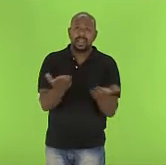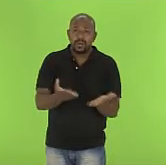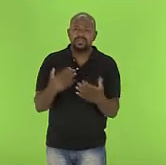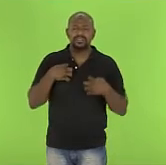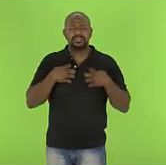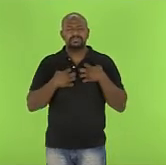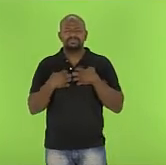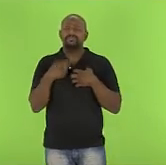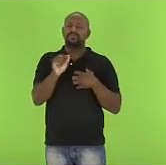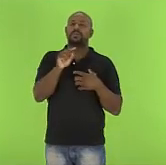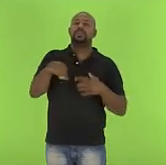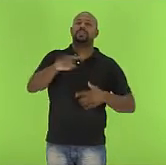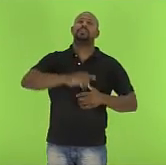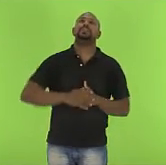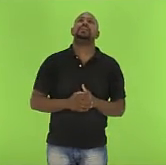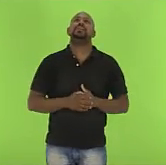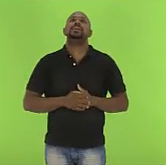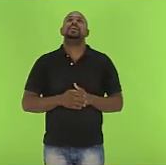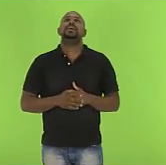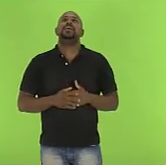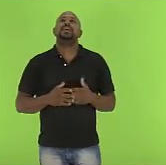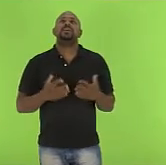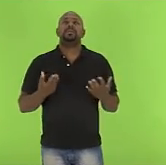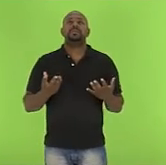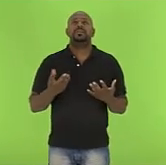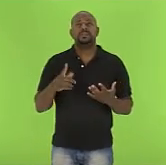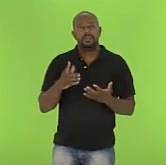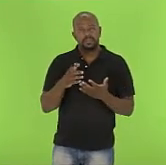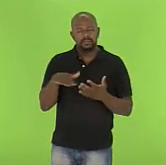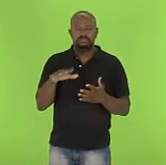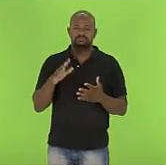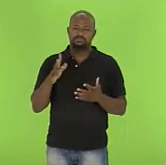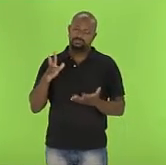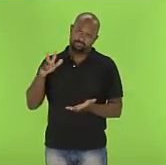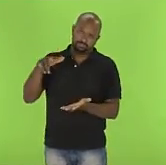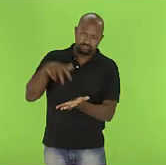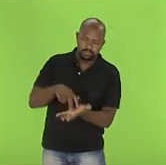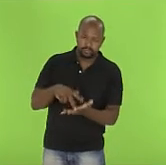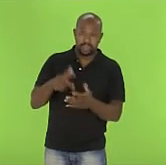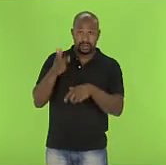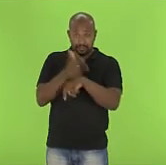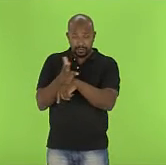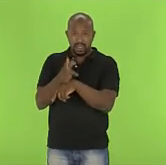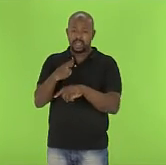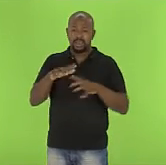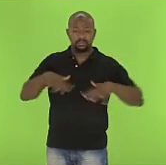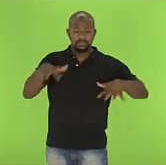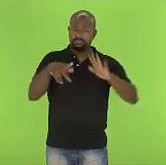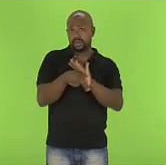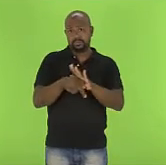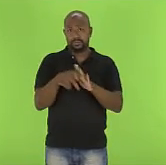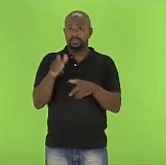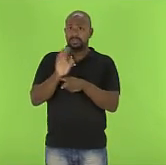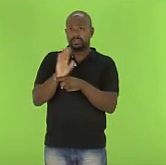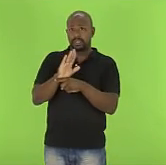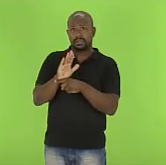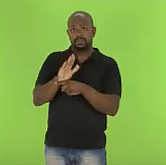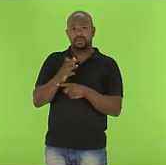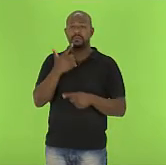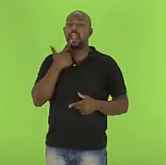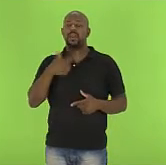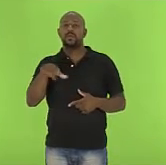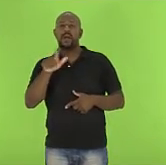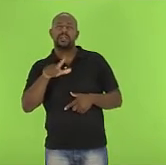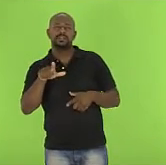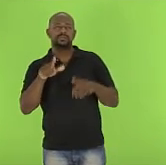acho que até hoje existe um pouco disso. Quando a gente chegou no set para filmar, era um set de cinema, com